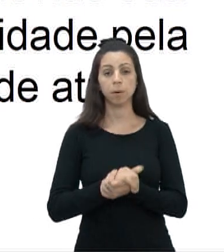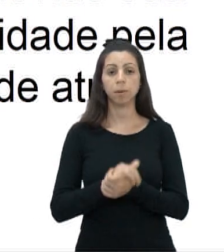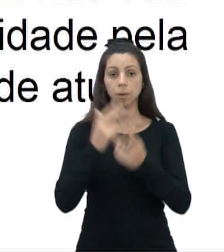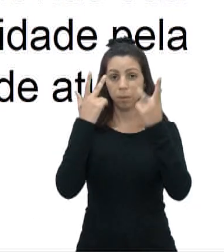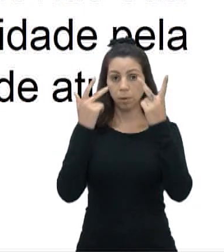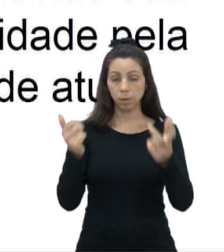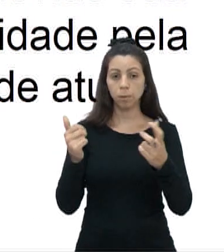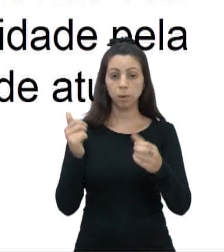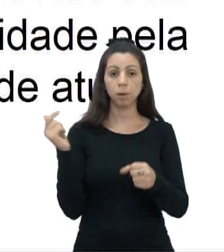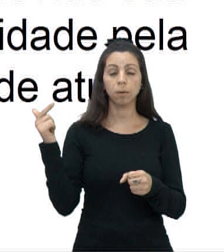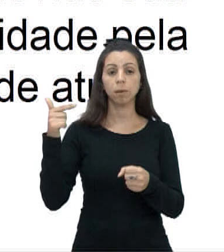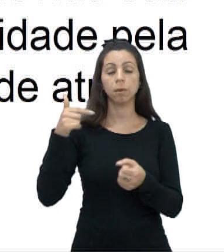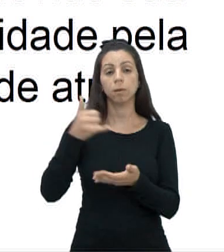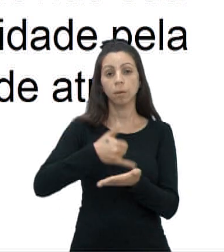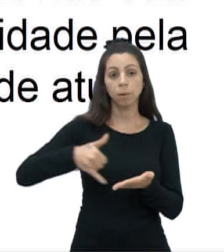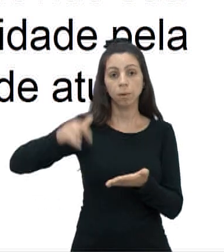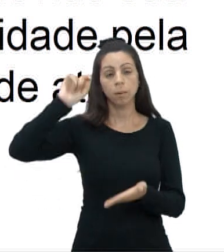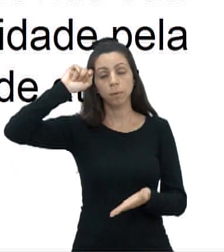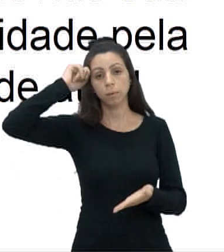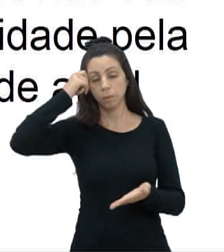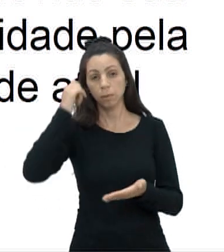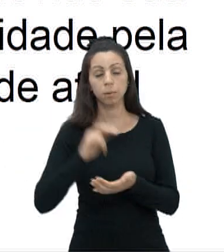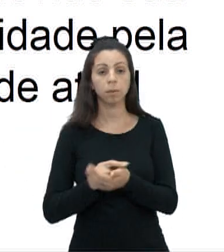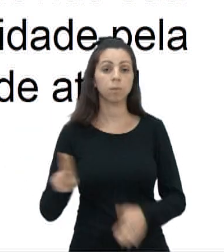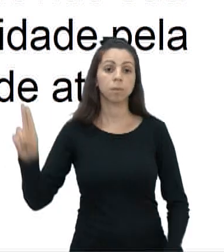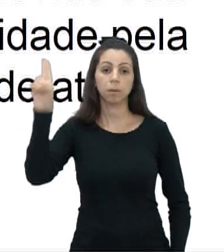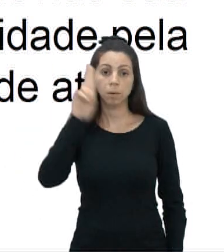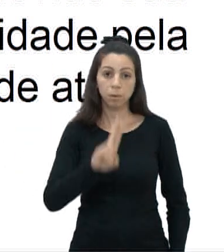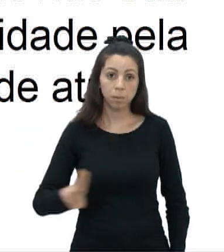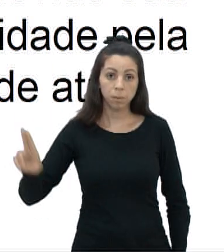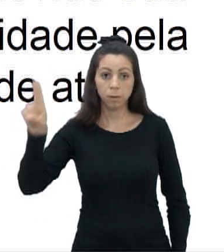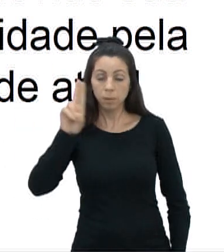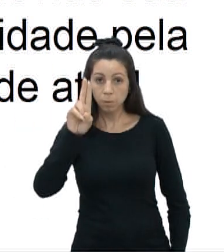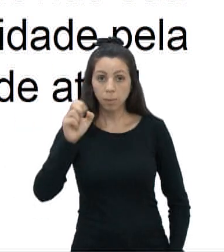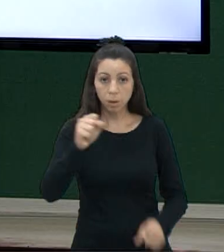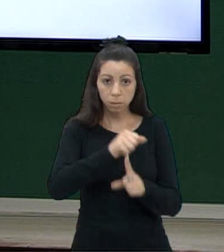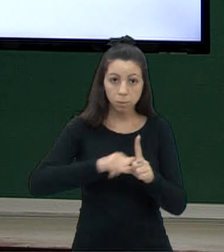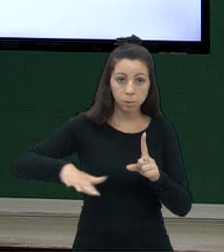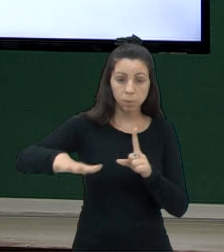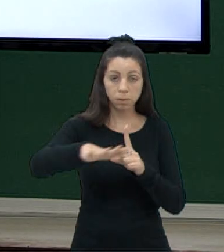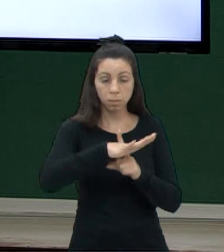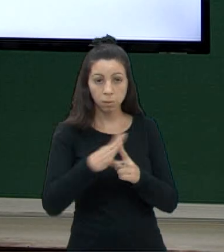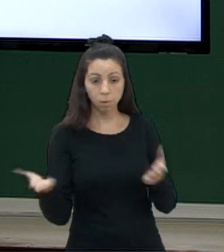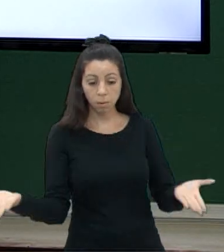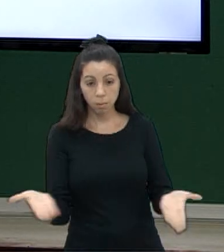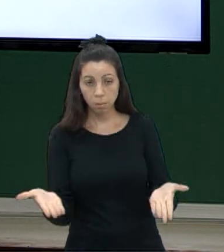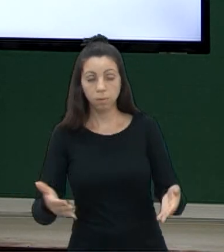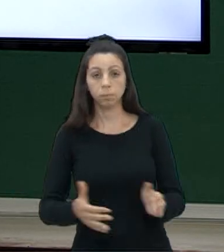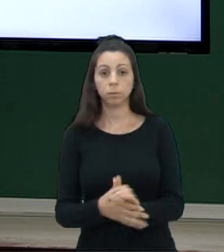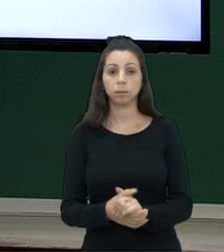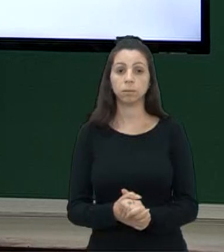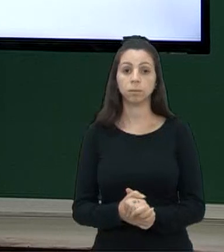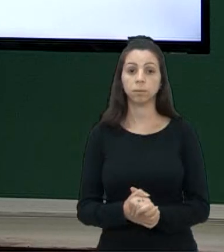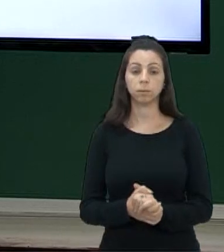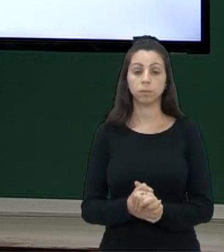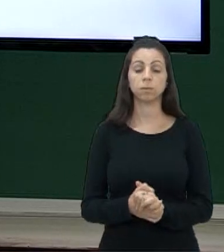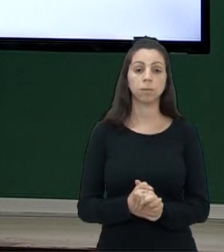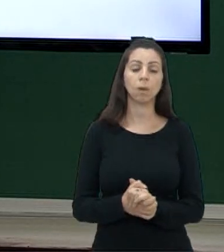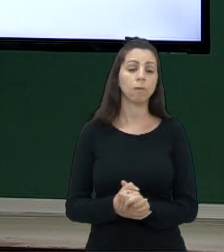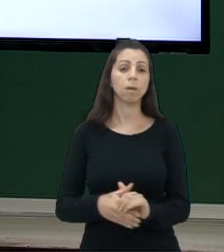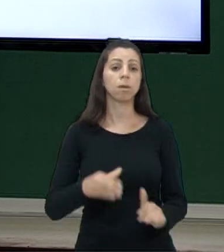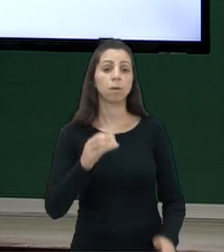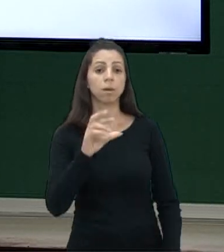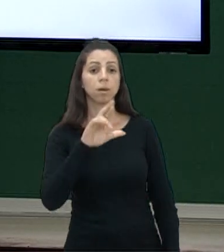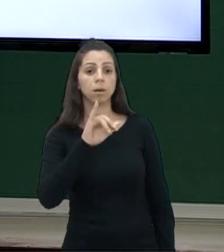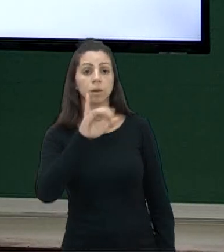destacam o petróleo devido à sua grande utilidade pela sociedade atual. Quando nós falamos em escudos cristalinos,